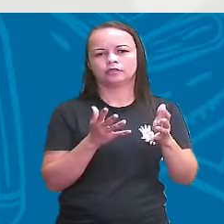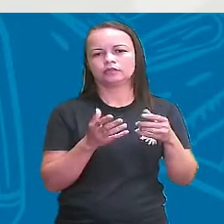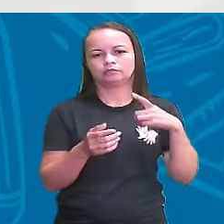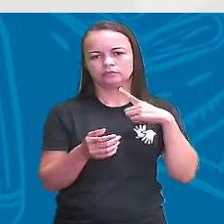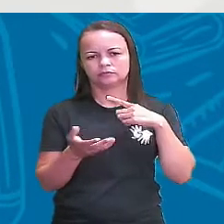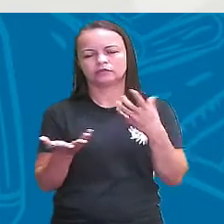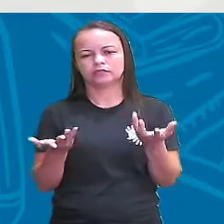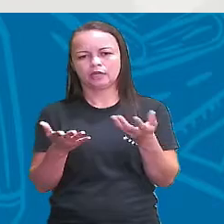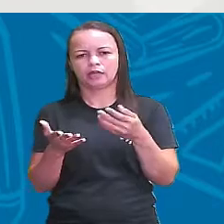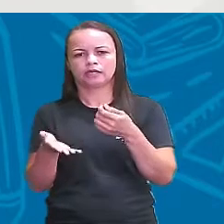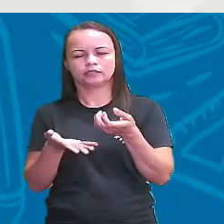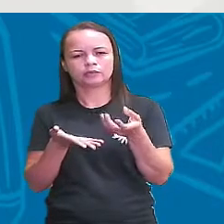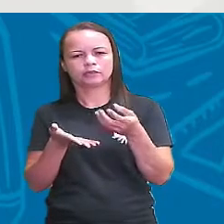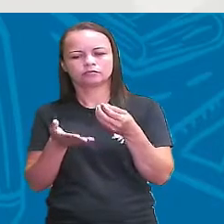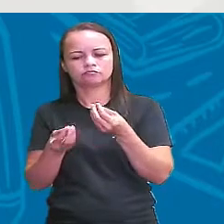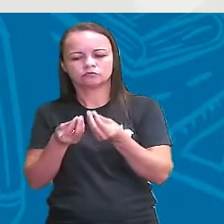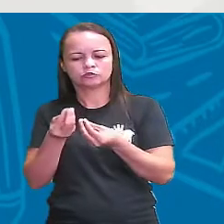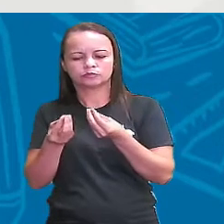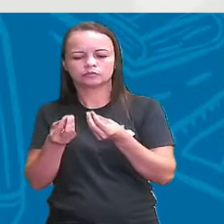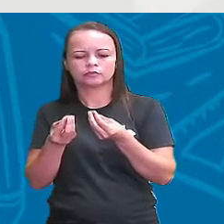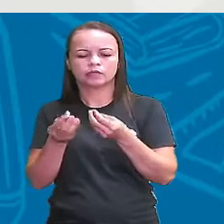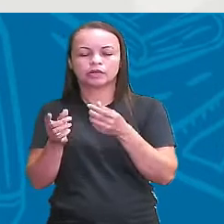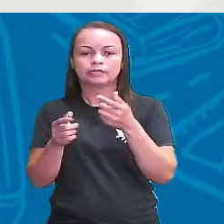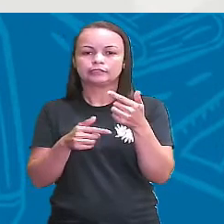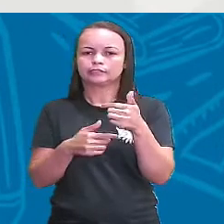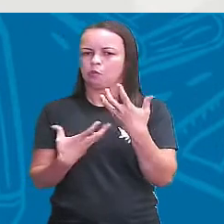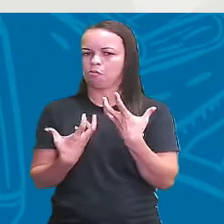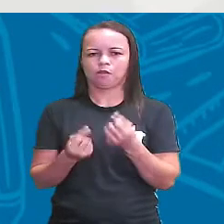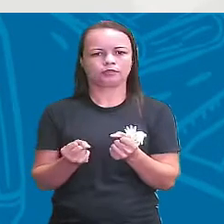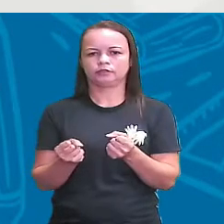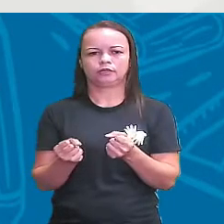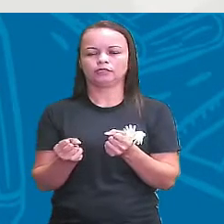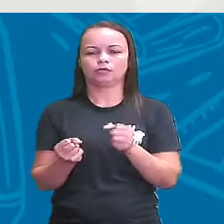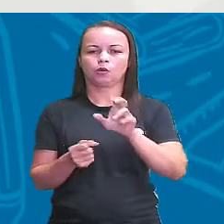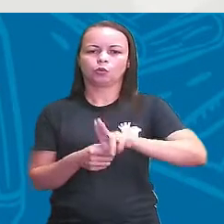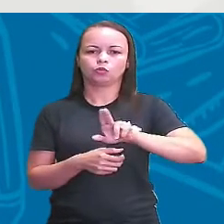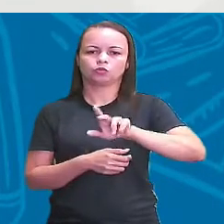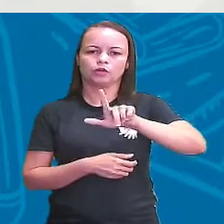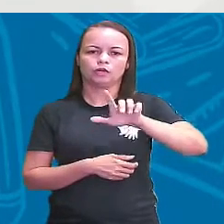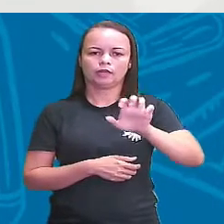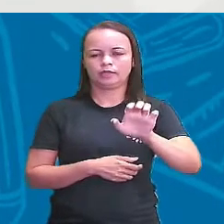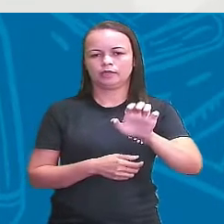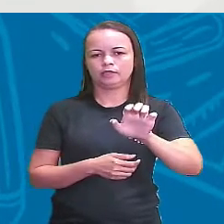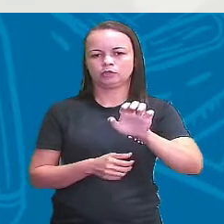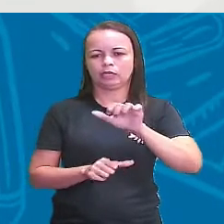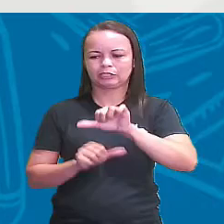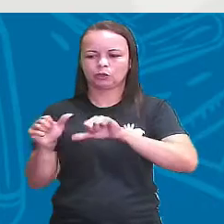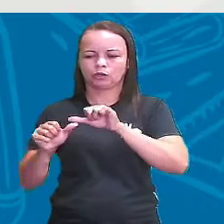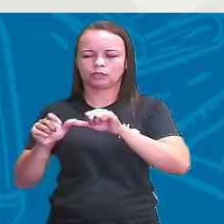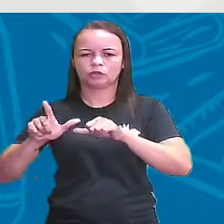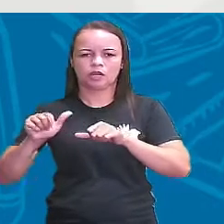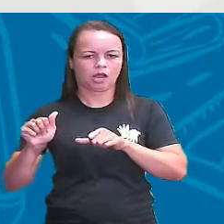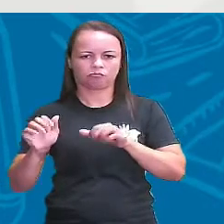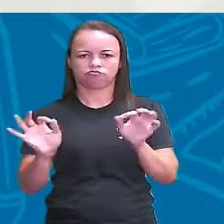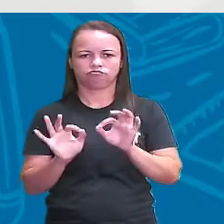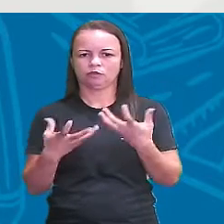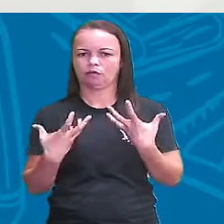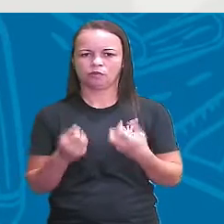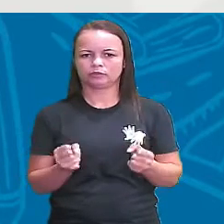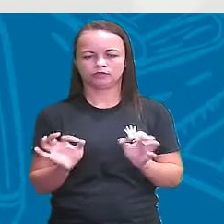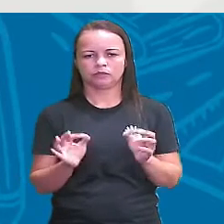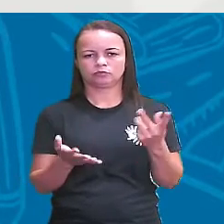Academia Espanhola, que não aceita o uso do le no lugar do lá, certo? Então,